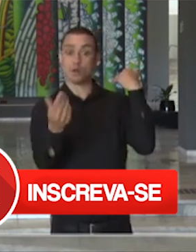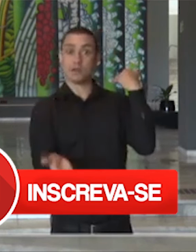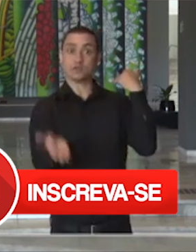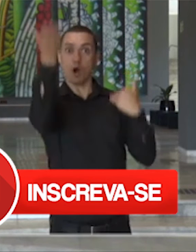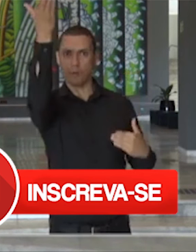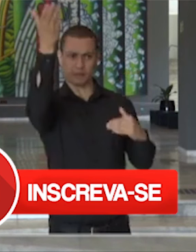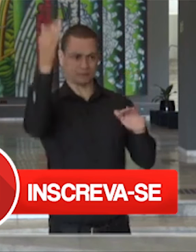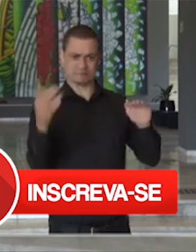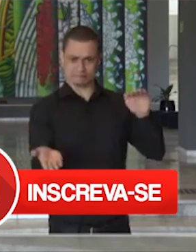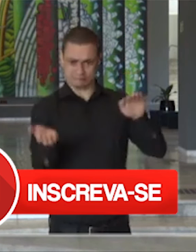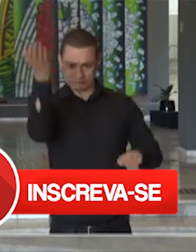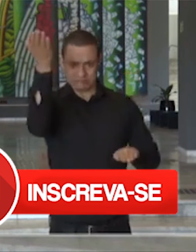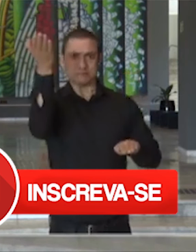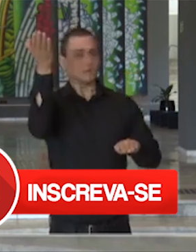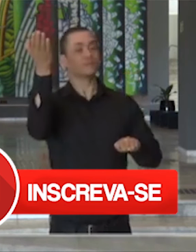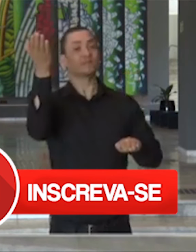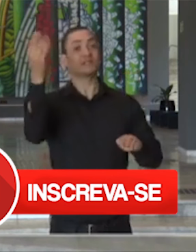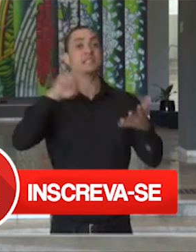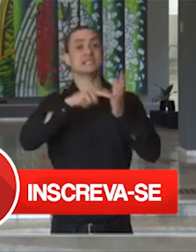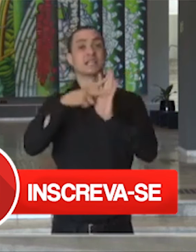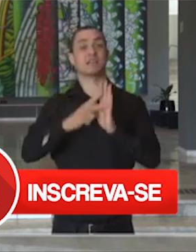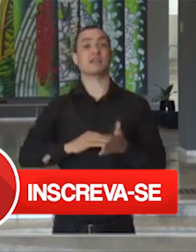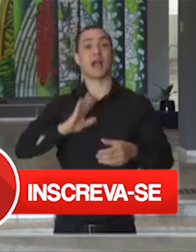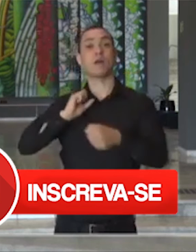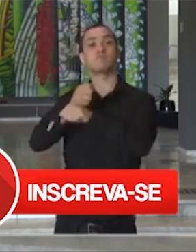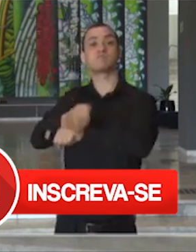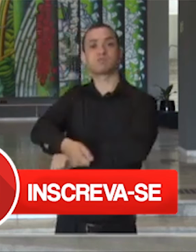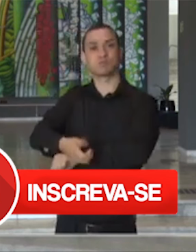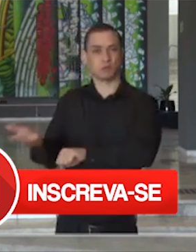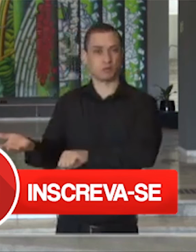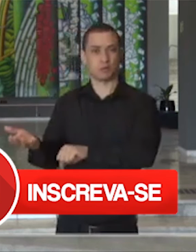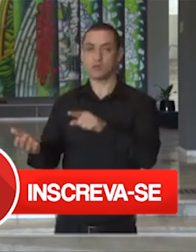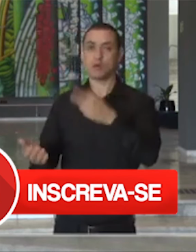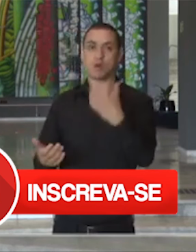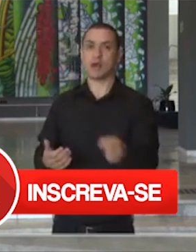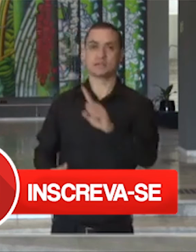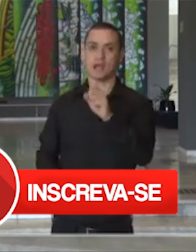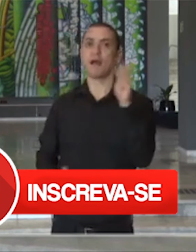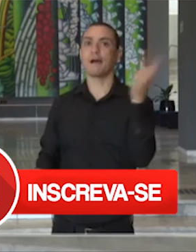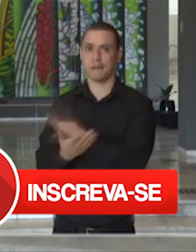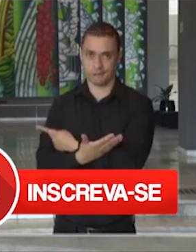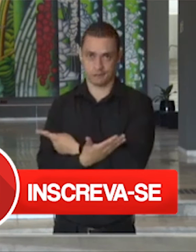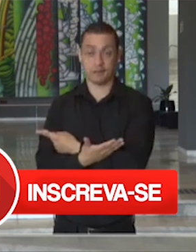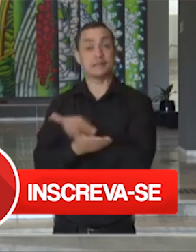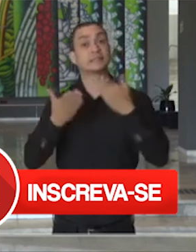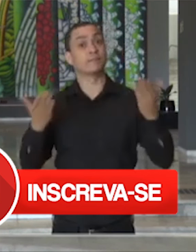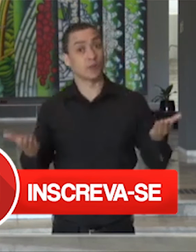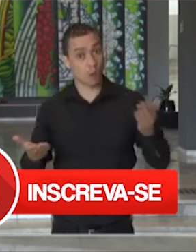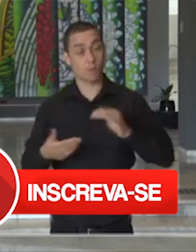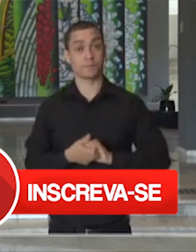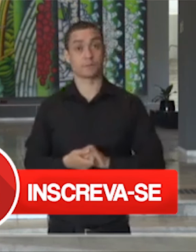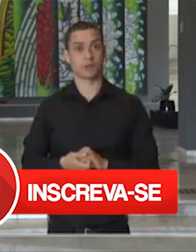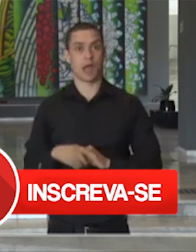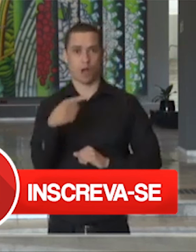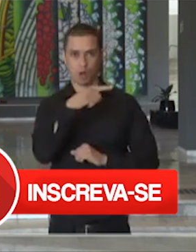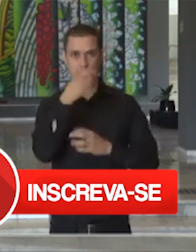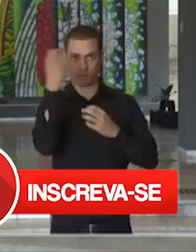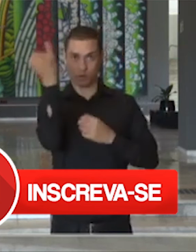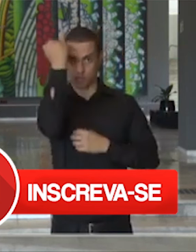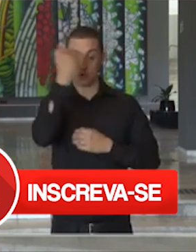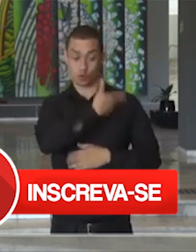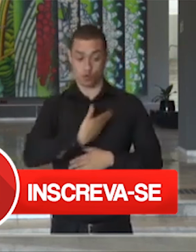significa agir abusivamente. Em primeiro lugar, é importante informar, o governo já informou,